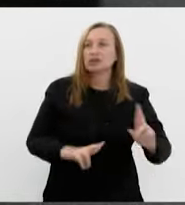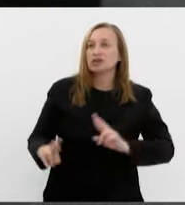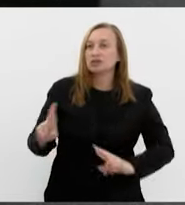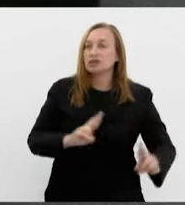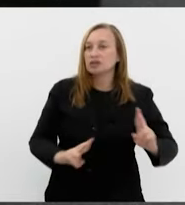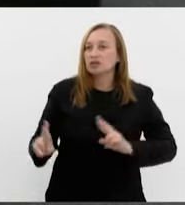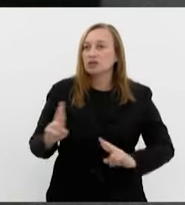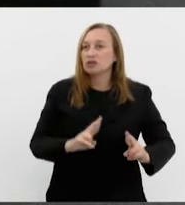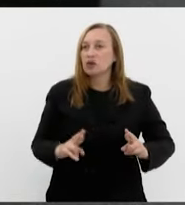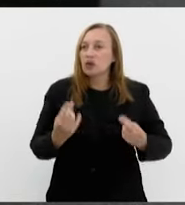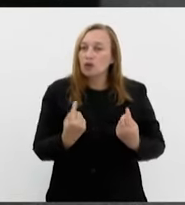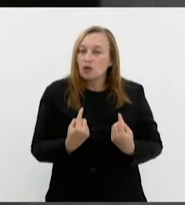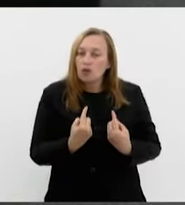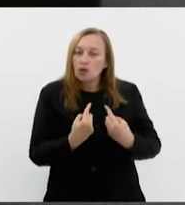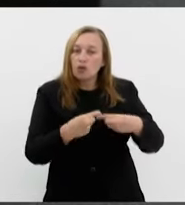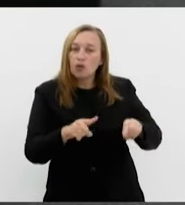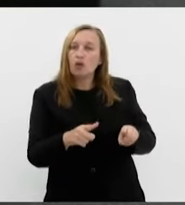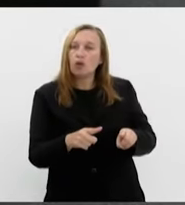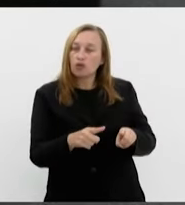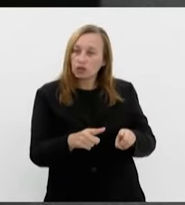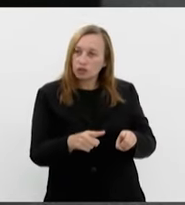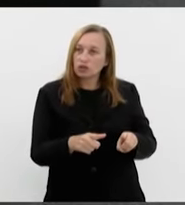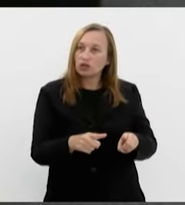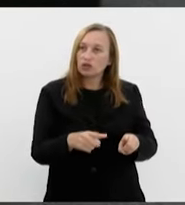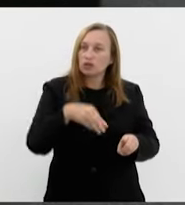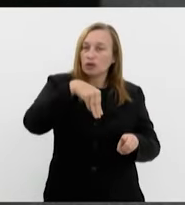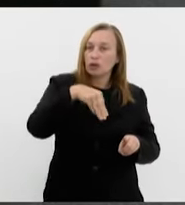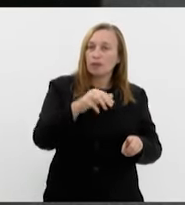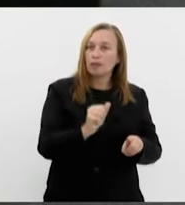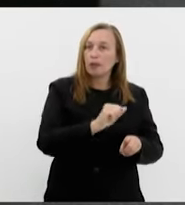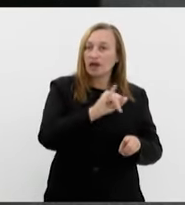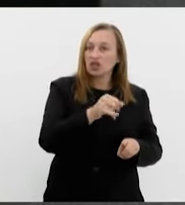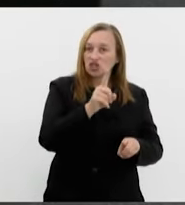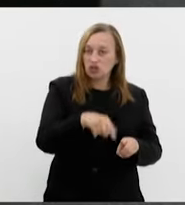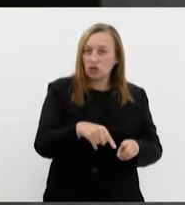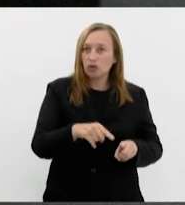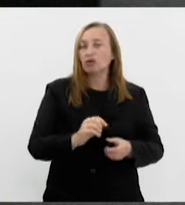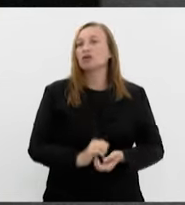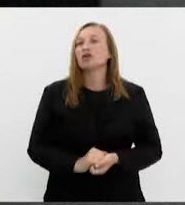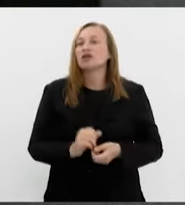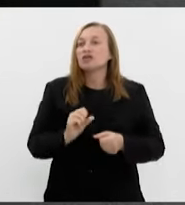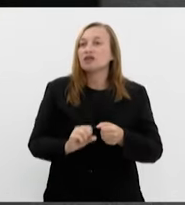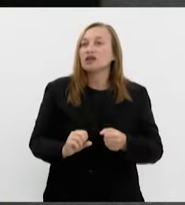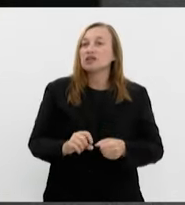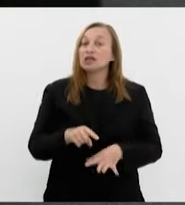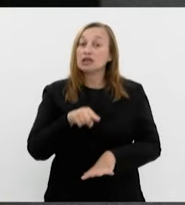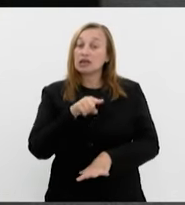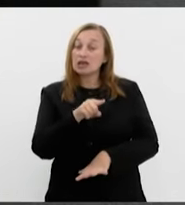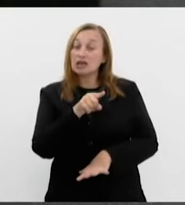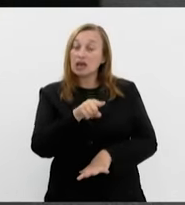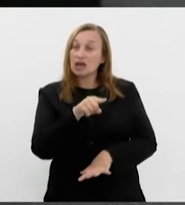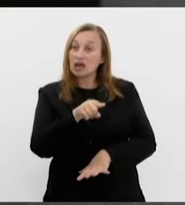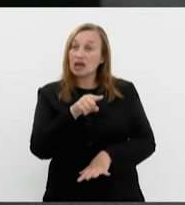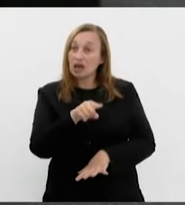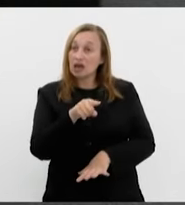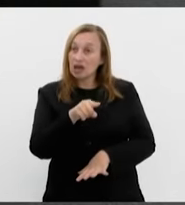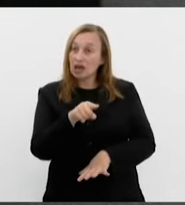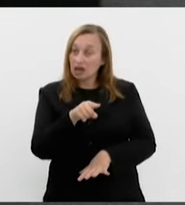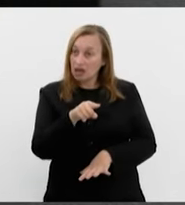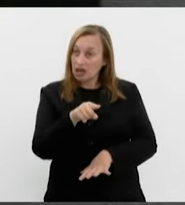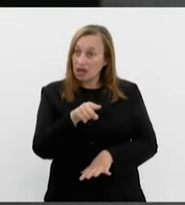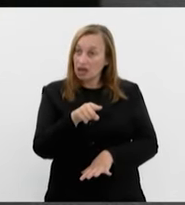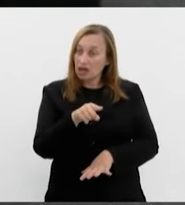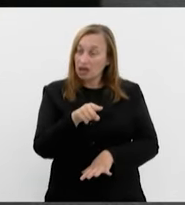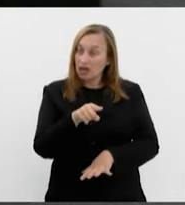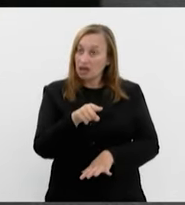de afrontamento, essa relação de estímulo ao Major Clímaco, fazendo com que o mesmo rompa o estatuto da